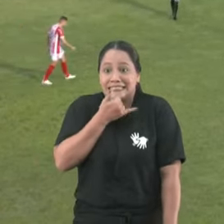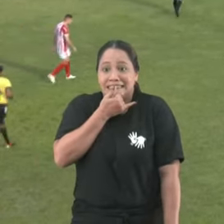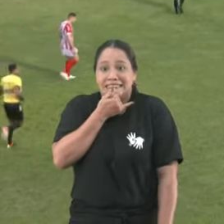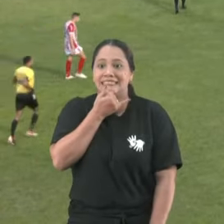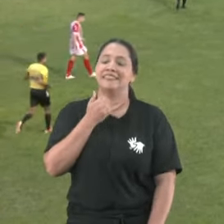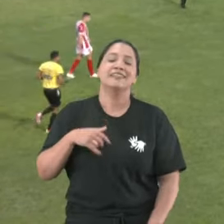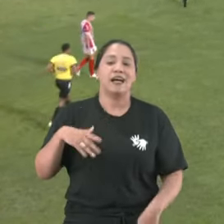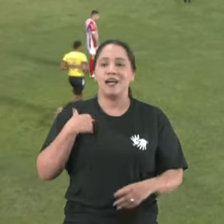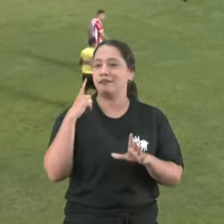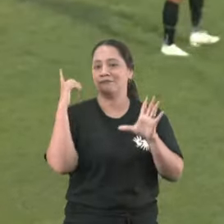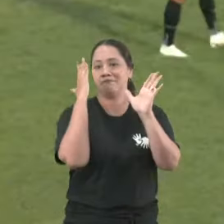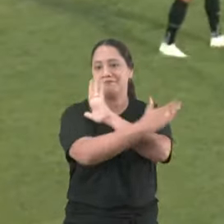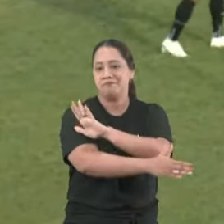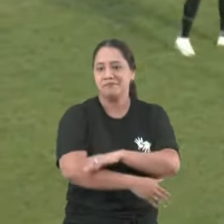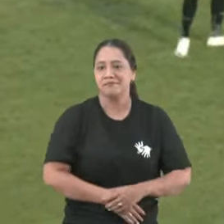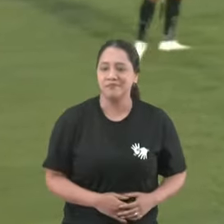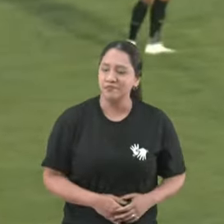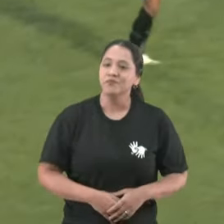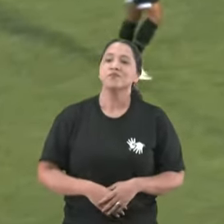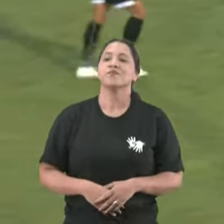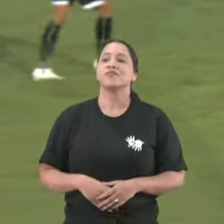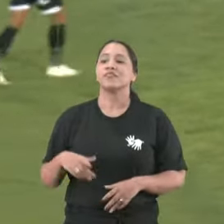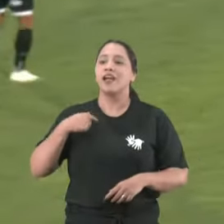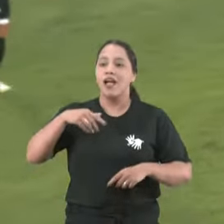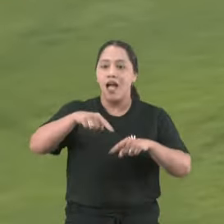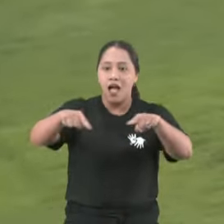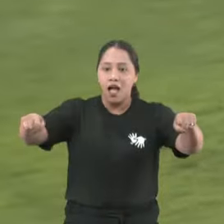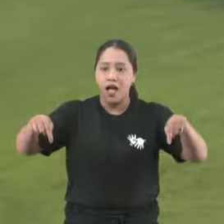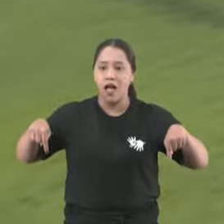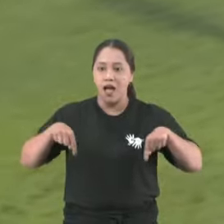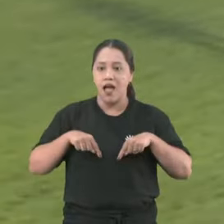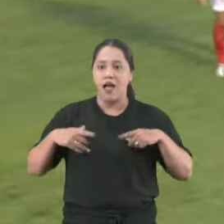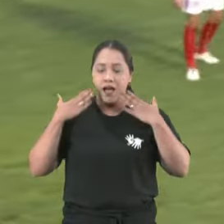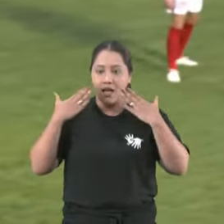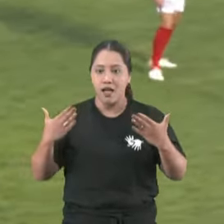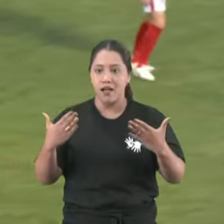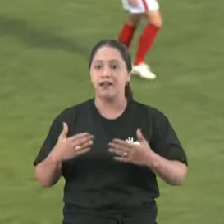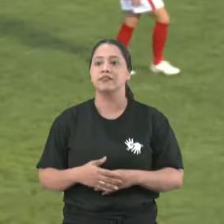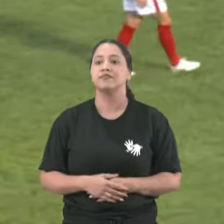velho. Já recolheu. Deu área. Deu área. Vazou.